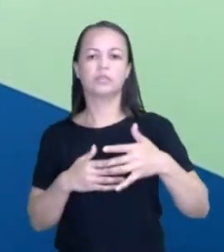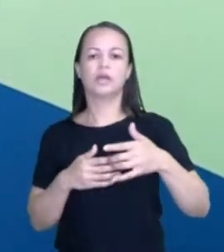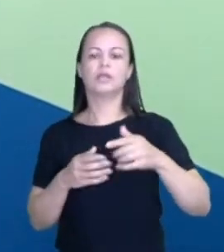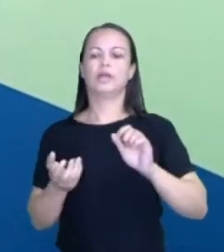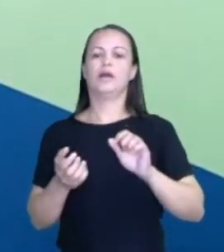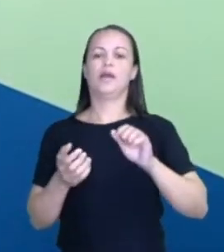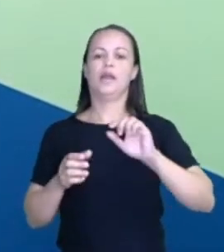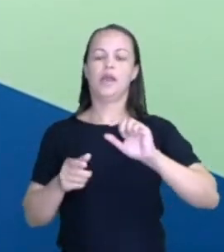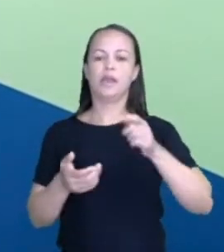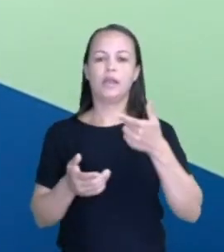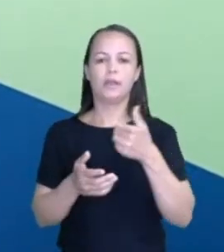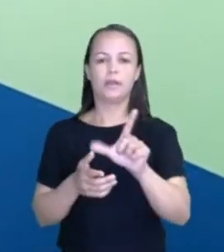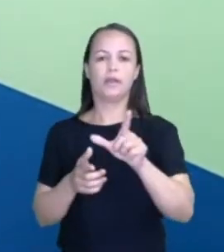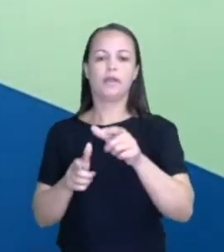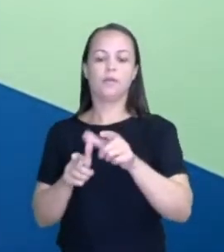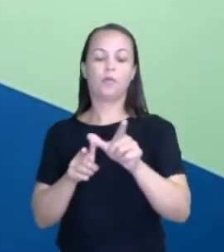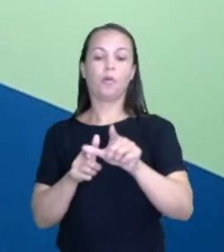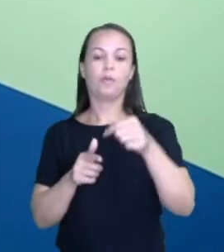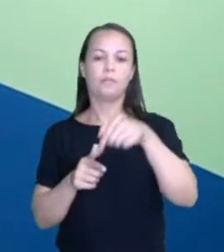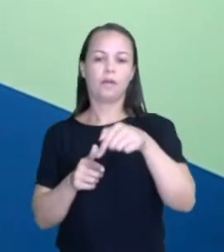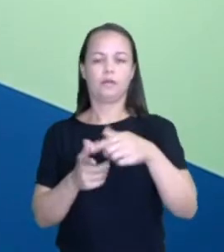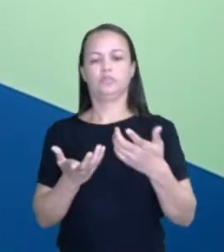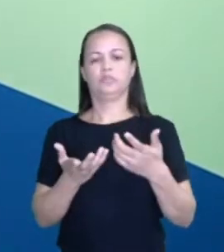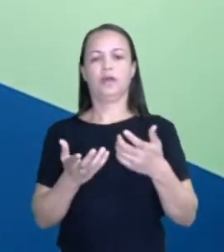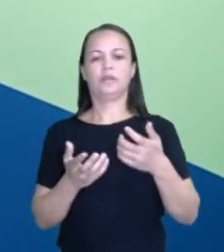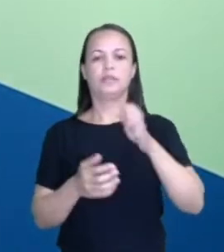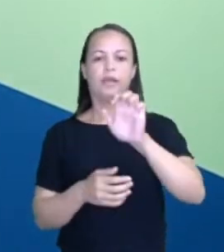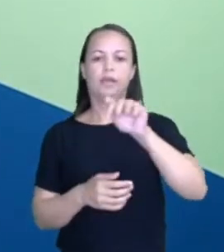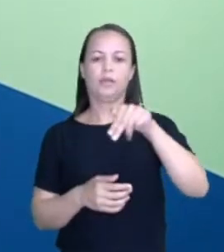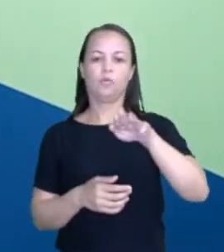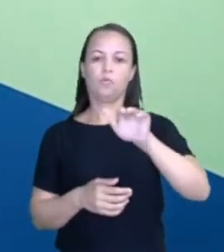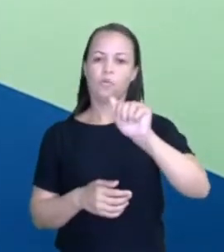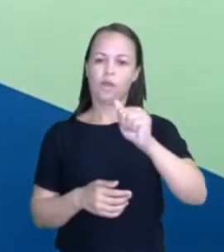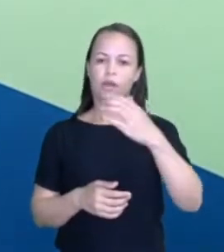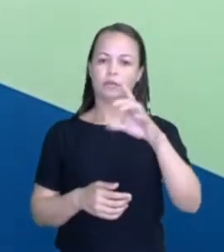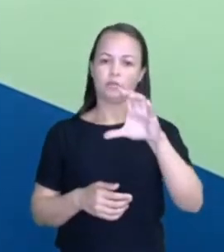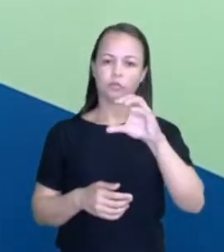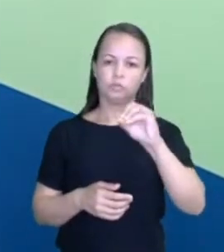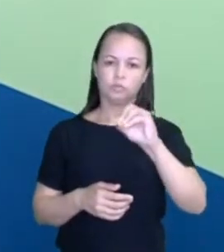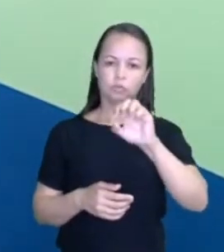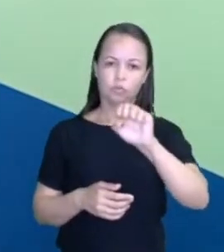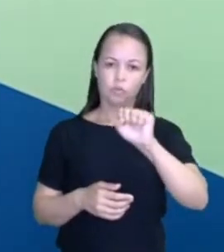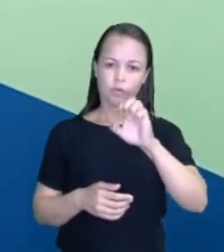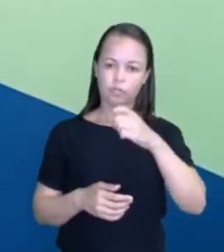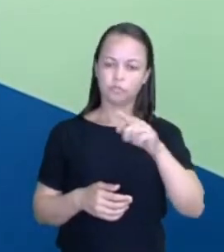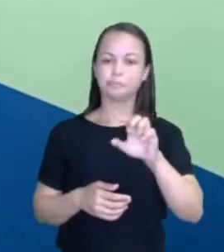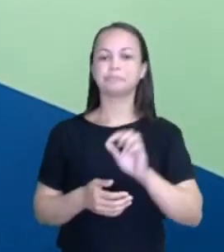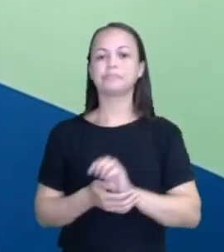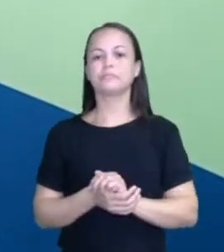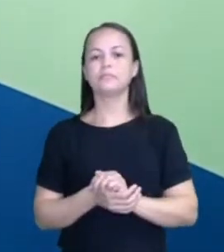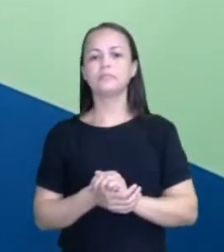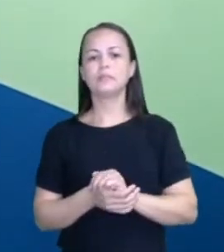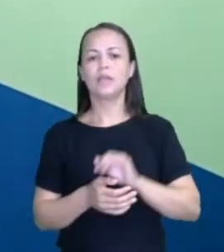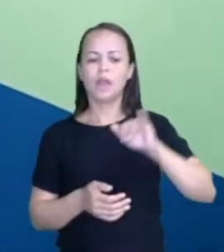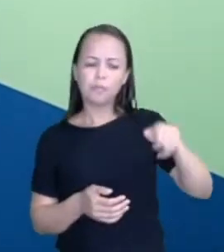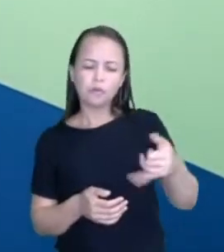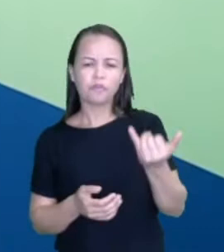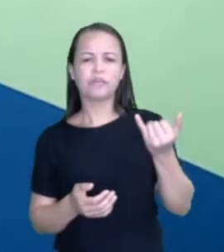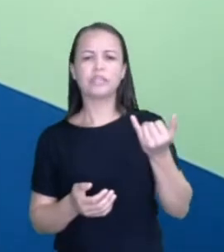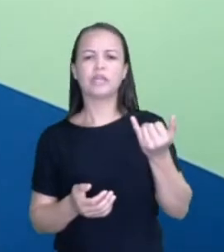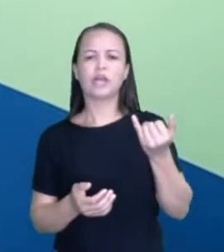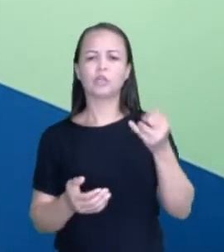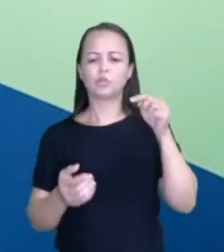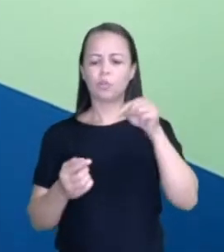das equações, certo? Então, ó, ainda aproveitando o contexto da balança, agora a gente vai começar